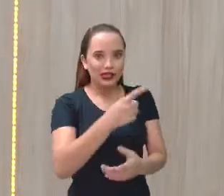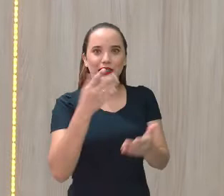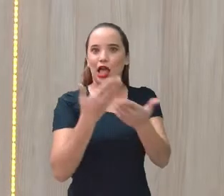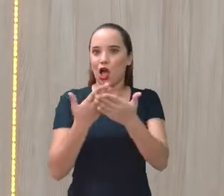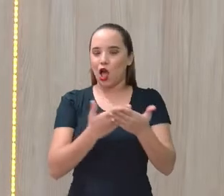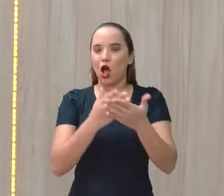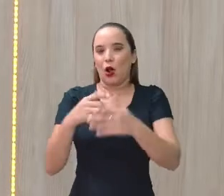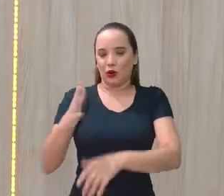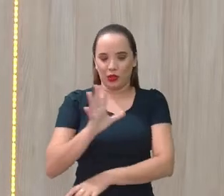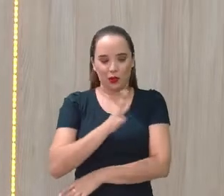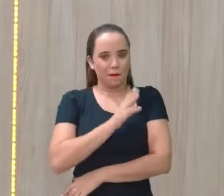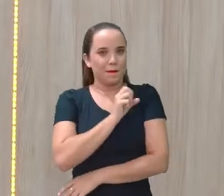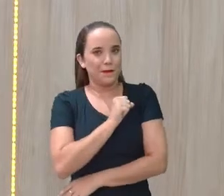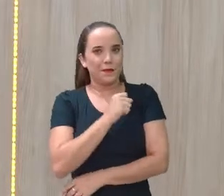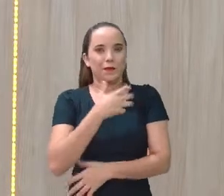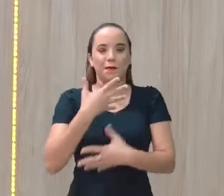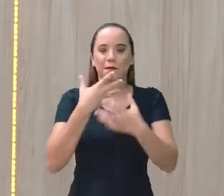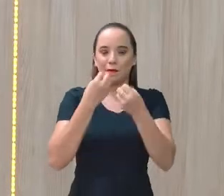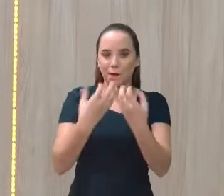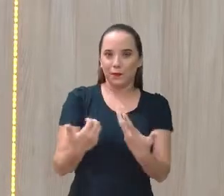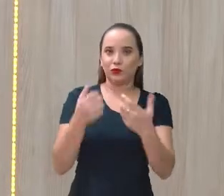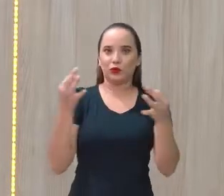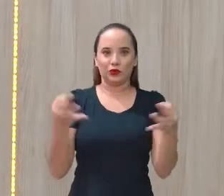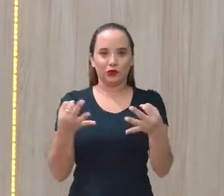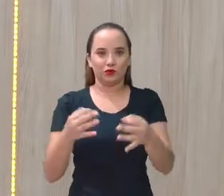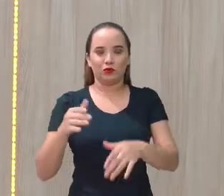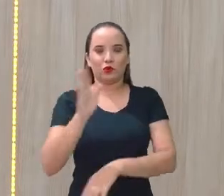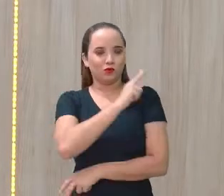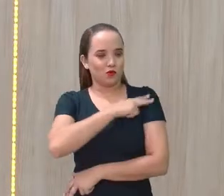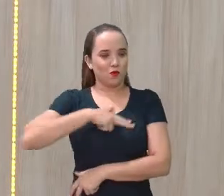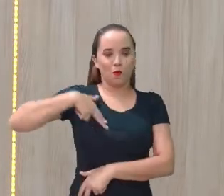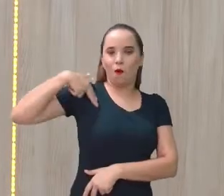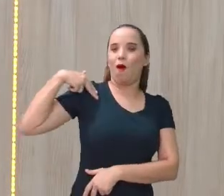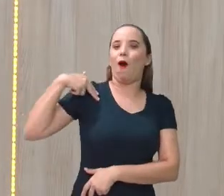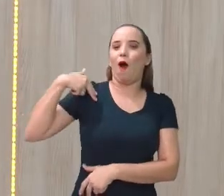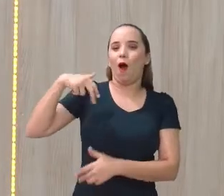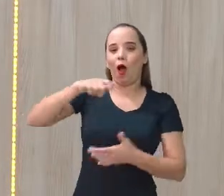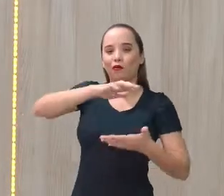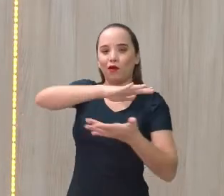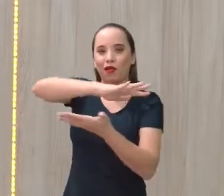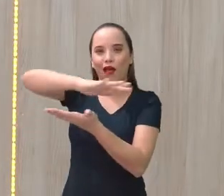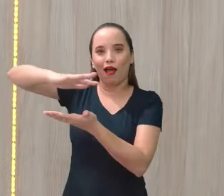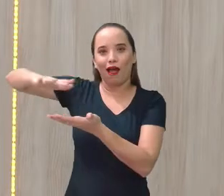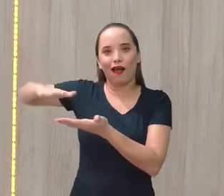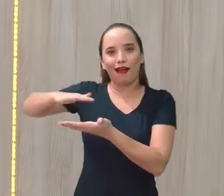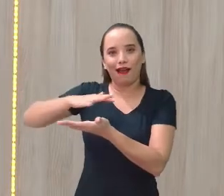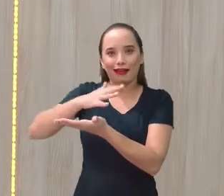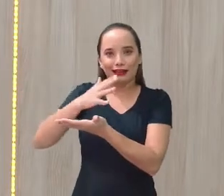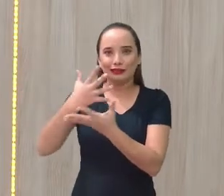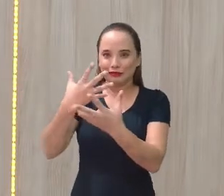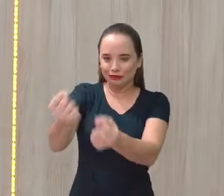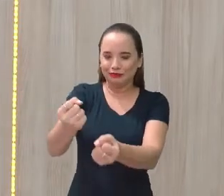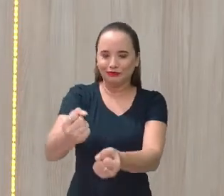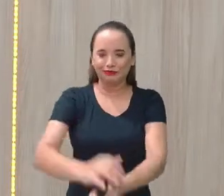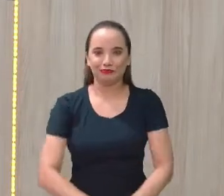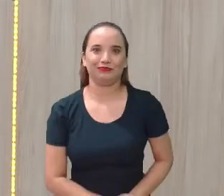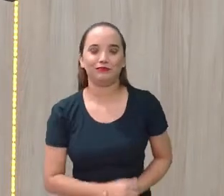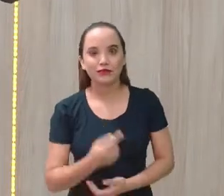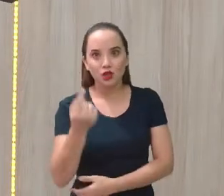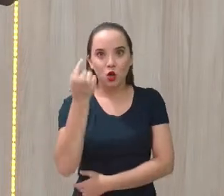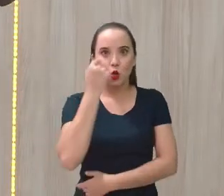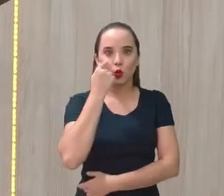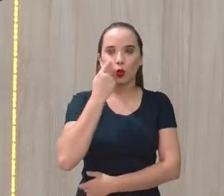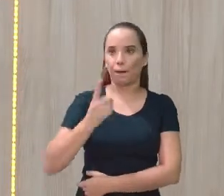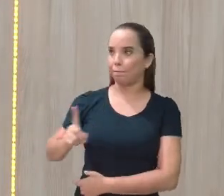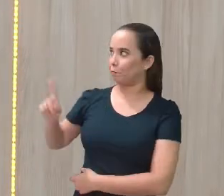possível. Beleza? Tudo certo? Como dizem meus alunos, suave, tudo suave na nave. Então, vamos embora. Vamos falar de